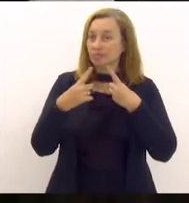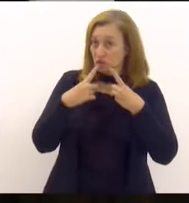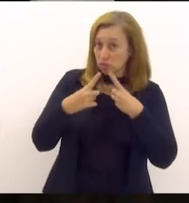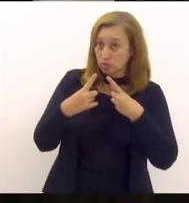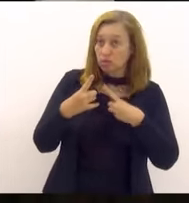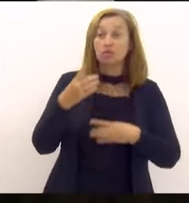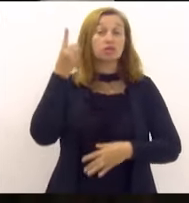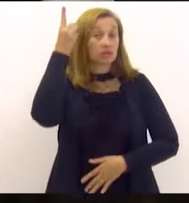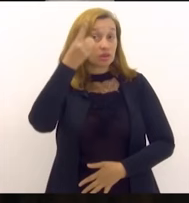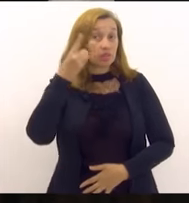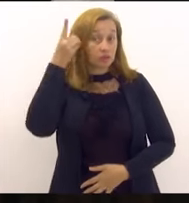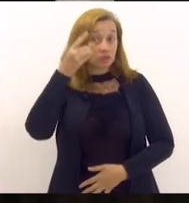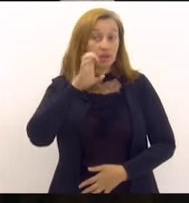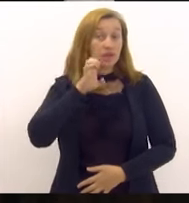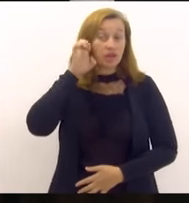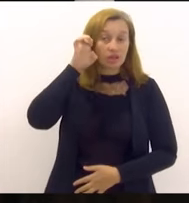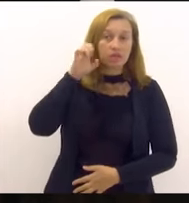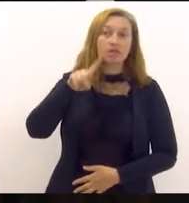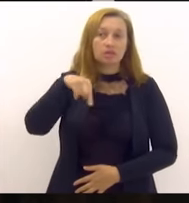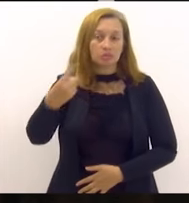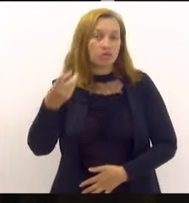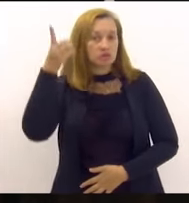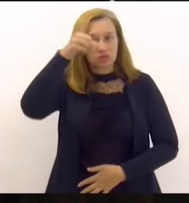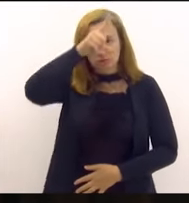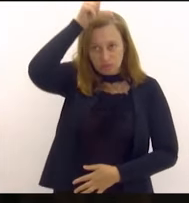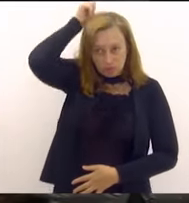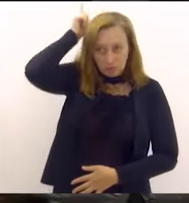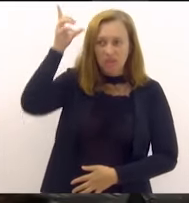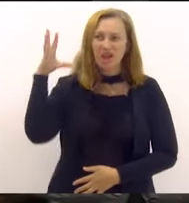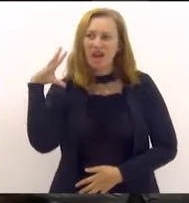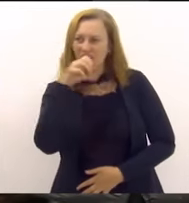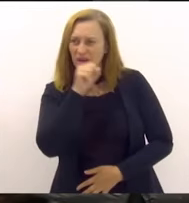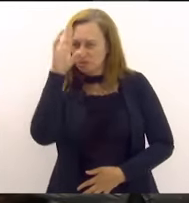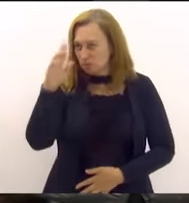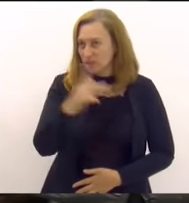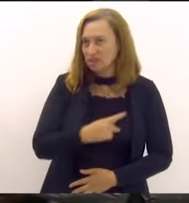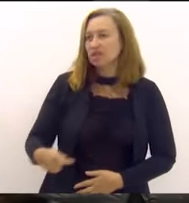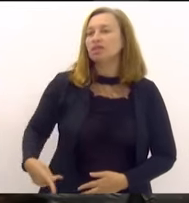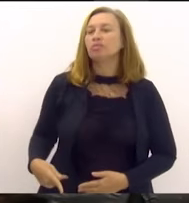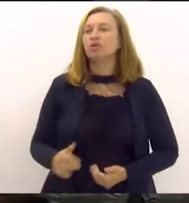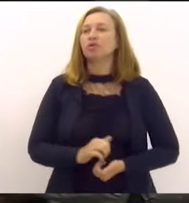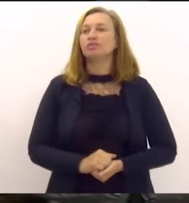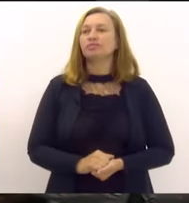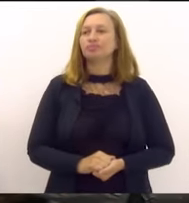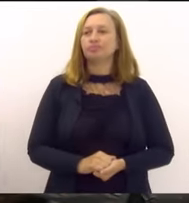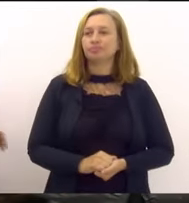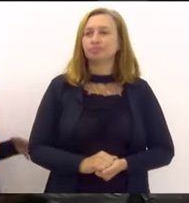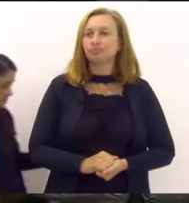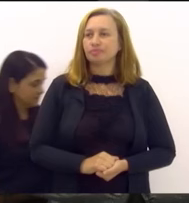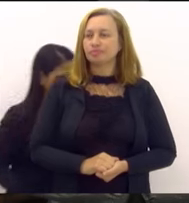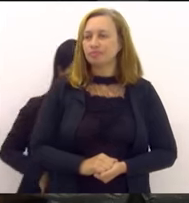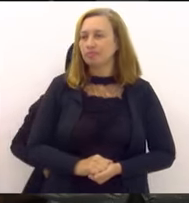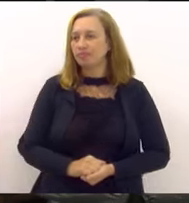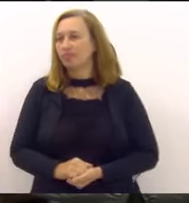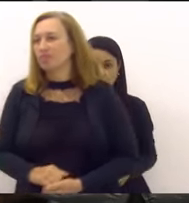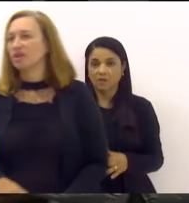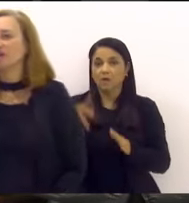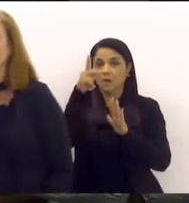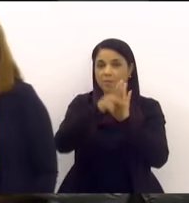Para discutir, deputada Élica Takimoto, em seguida, Luiz Paulo. Tá, rapidamente, presidente, sobre o projeto de lei número